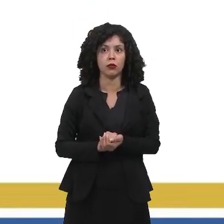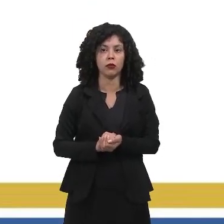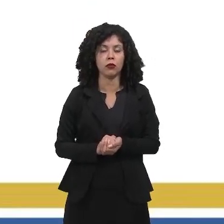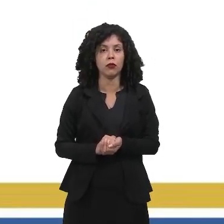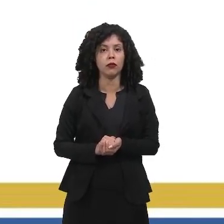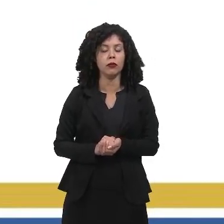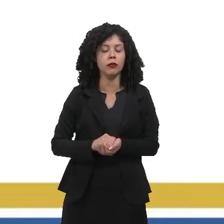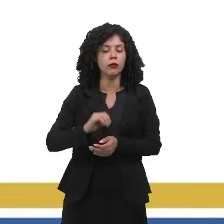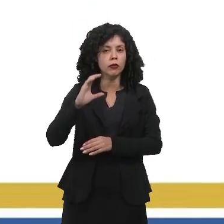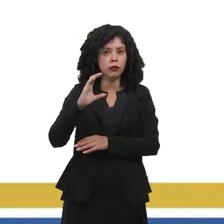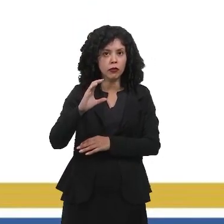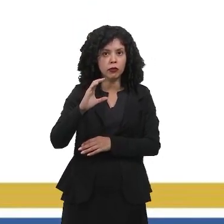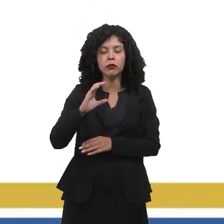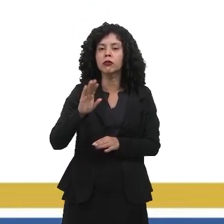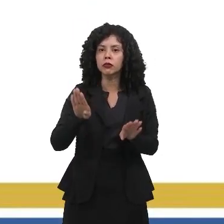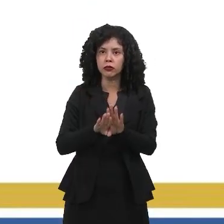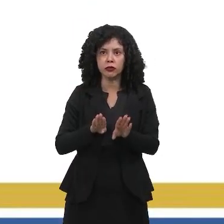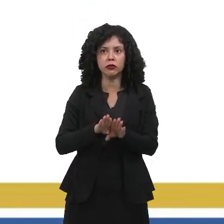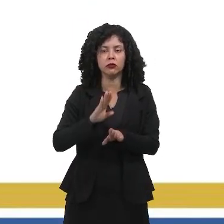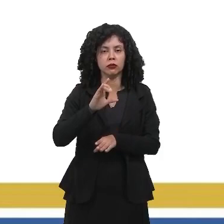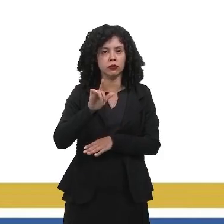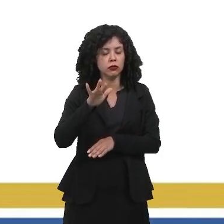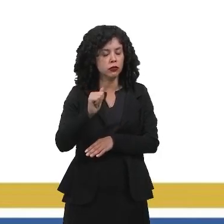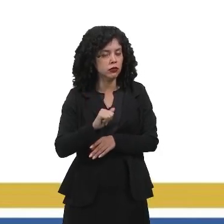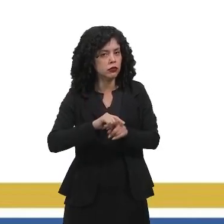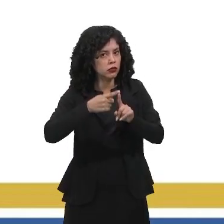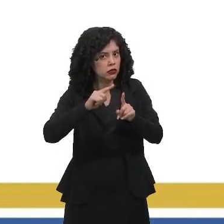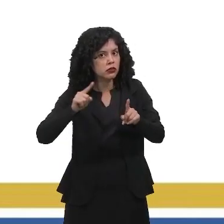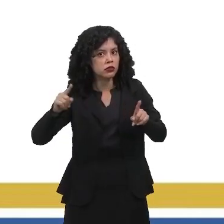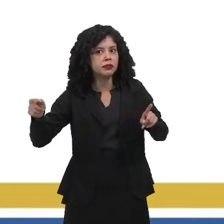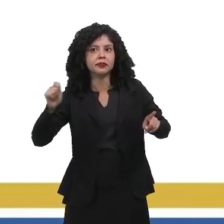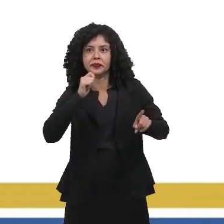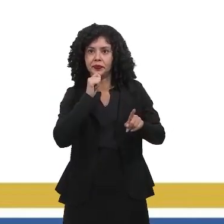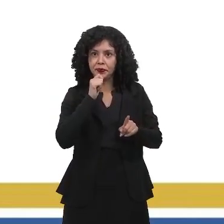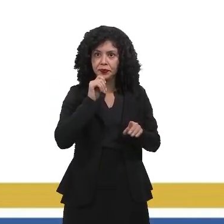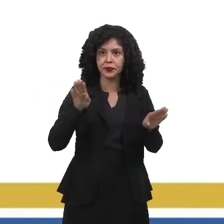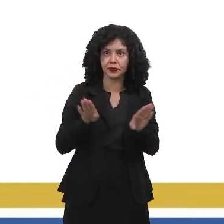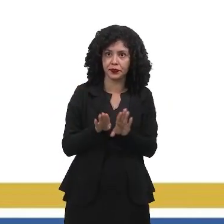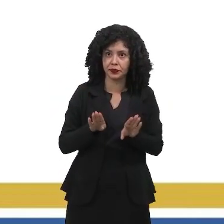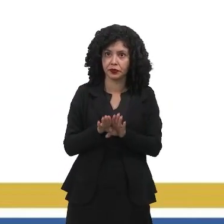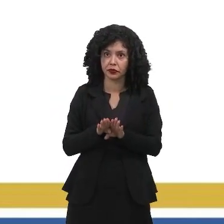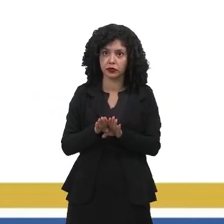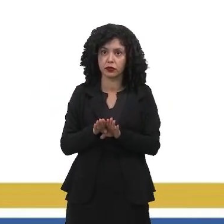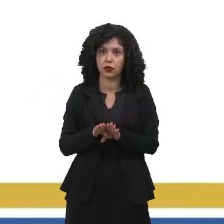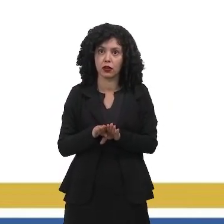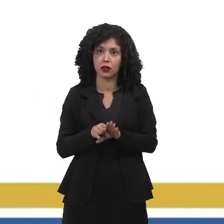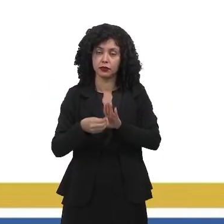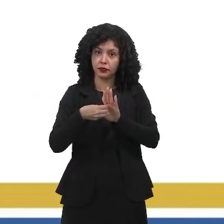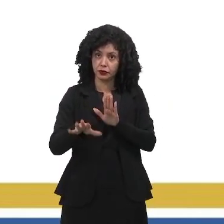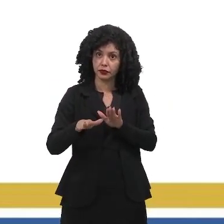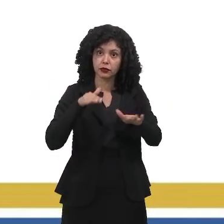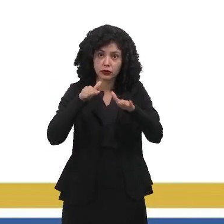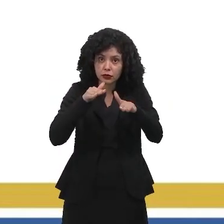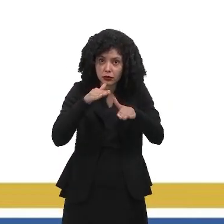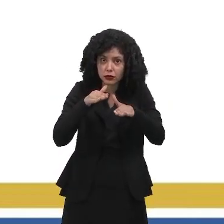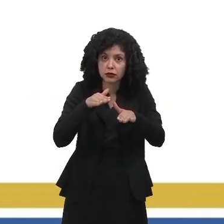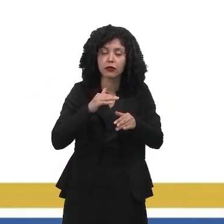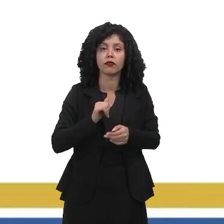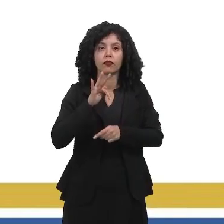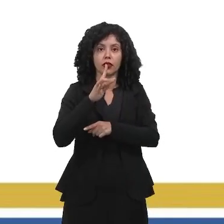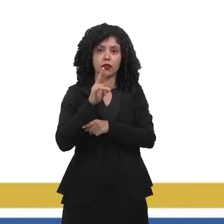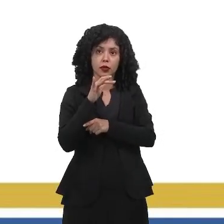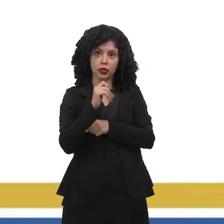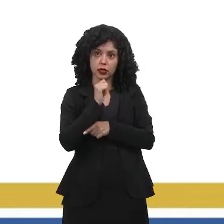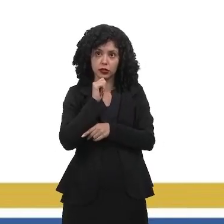uma lata e ao emitir uma onda sonora para essa lata, a onda sonora ela é emitida através de vibrações. Essa vibração